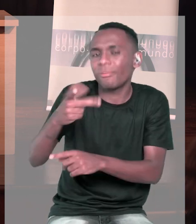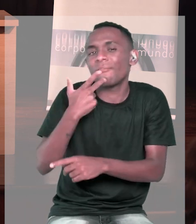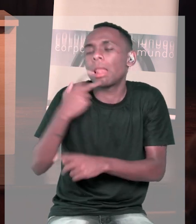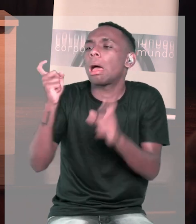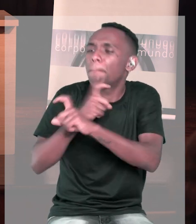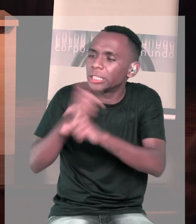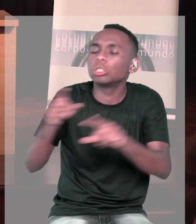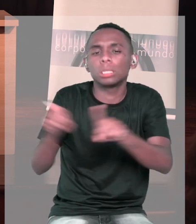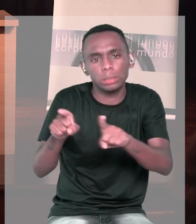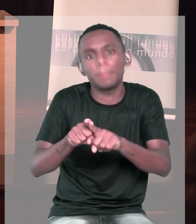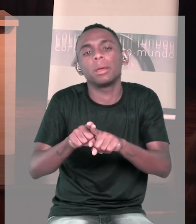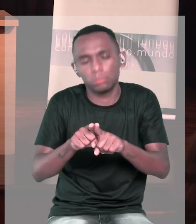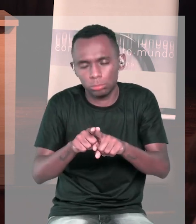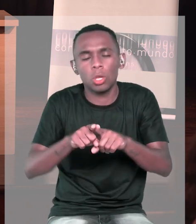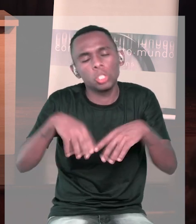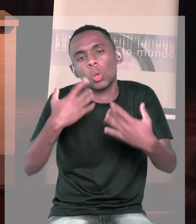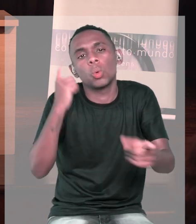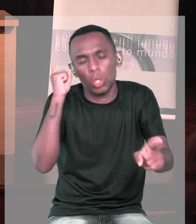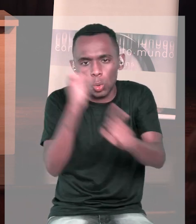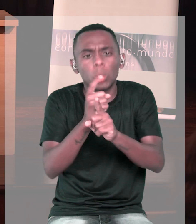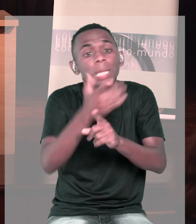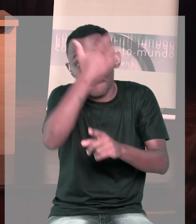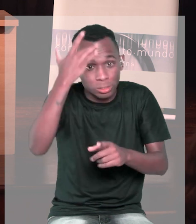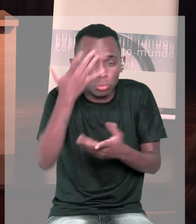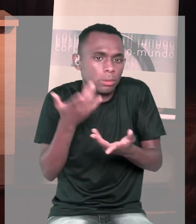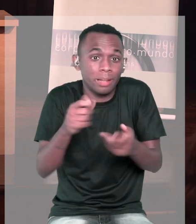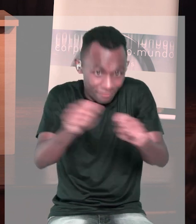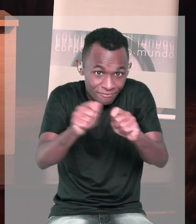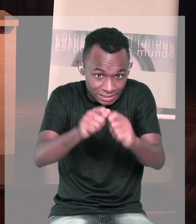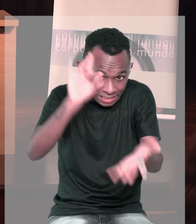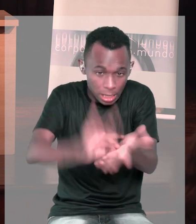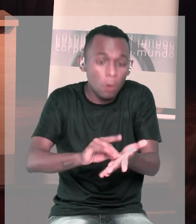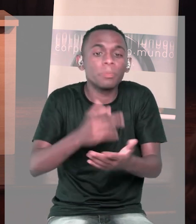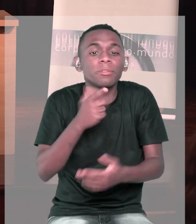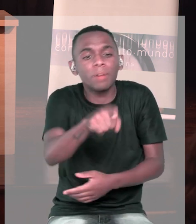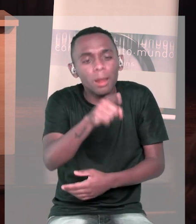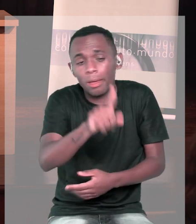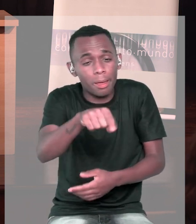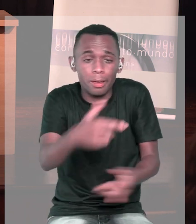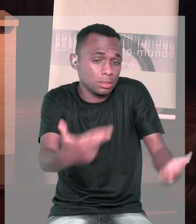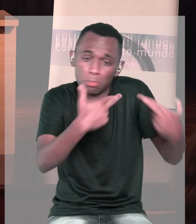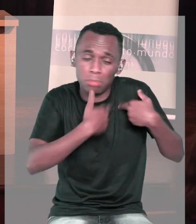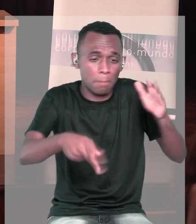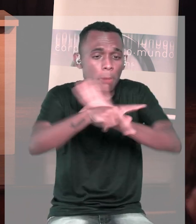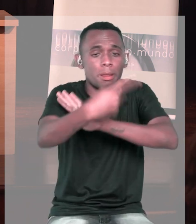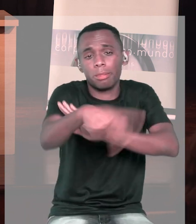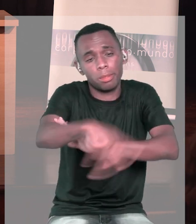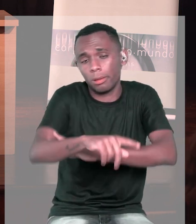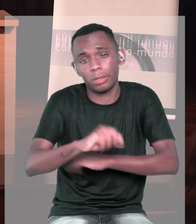De forma que quando você encontra essas pessoas e elas fazem isso, você vai falar que ele está cumprindo então a sua